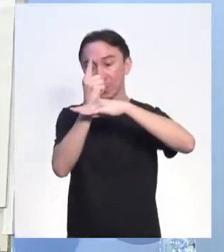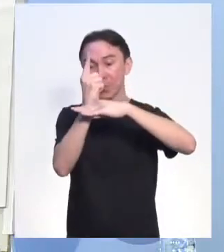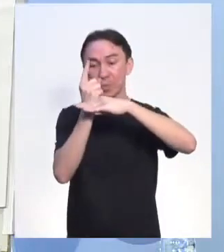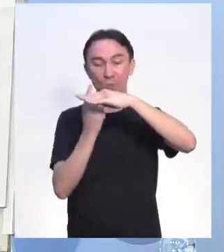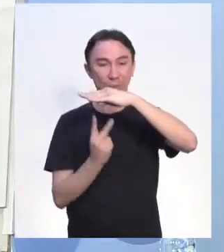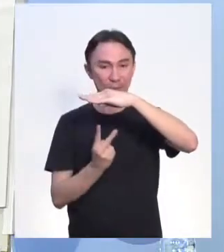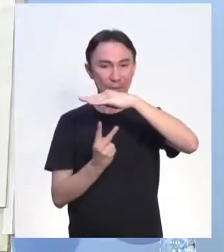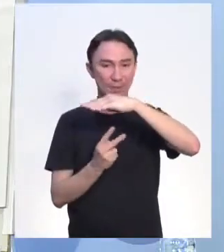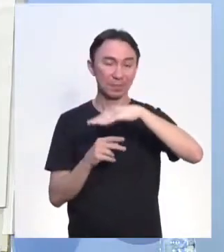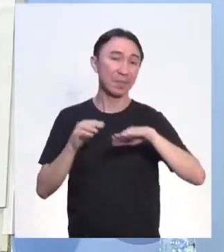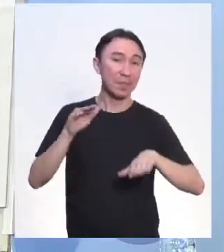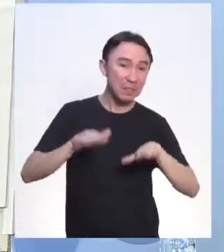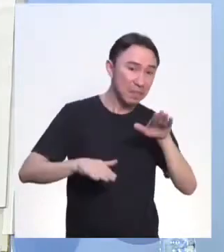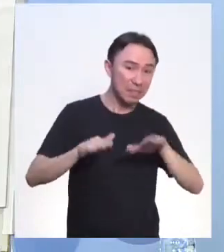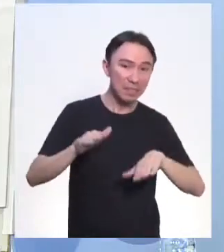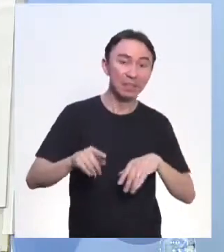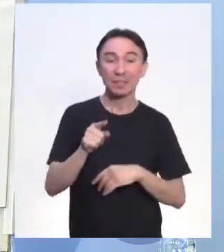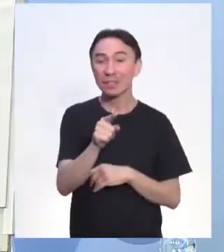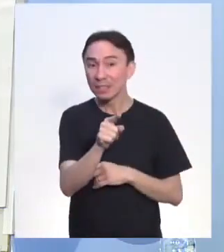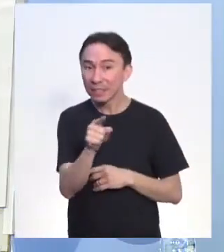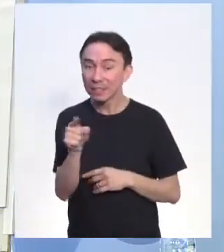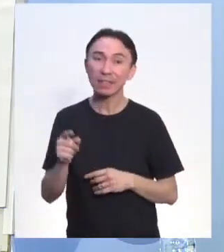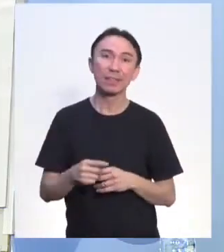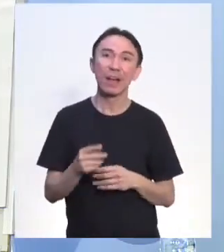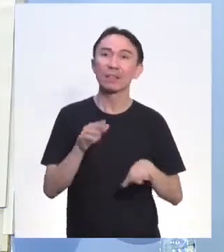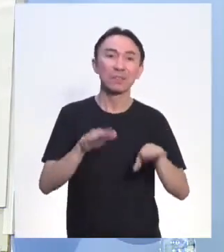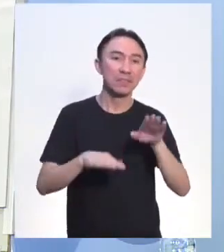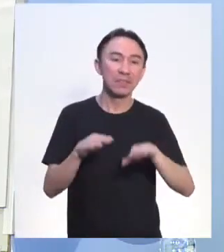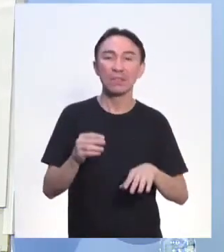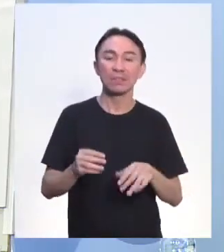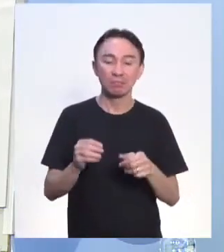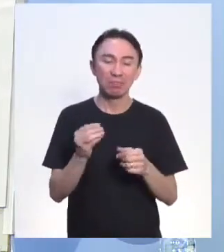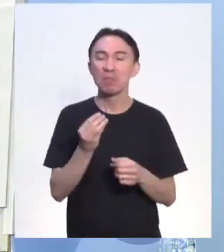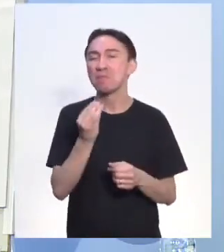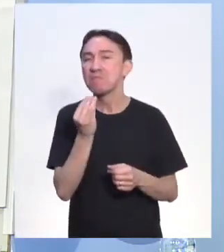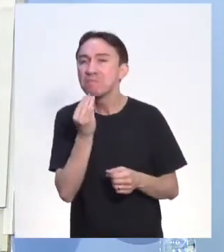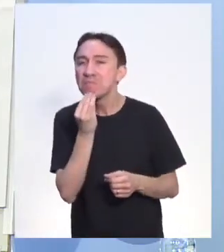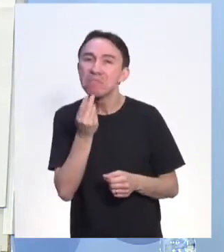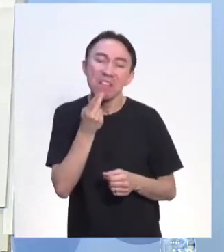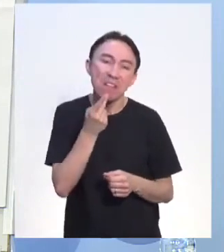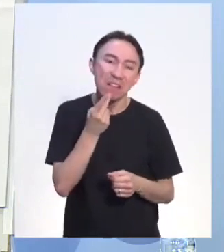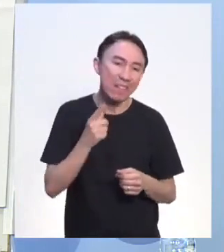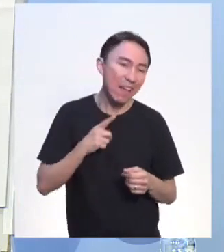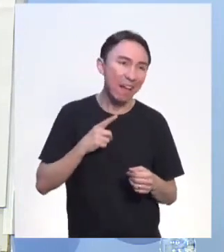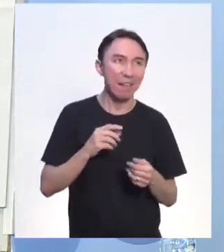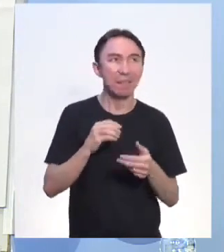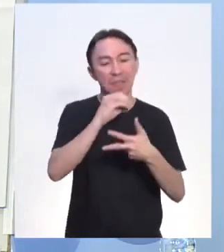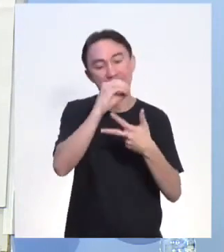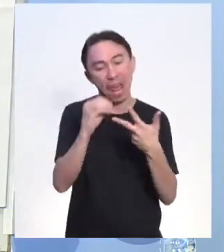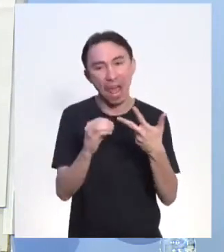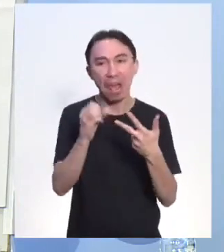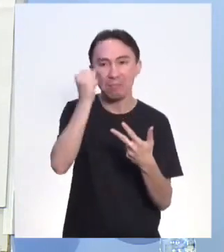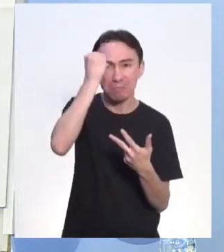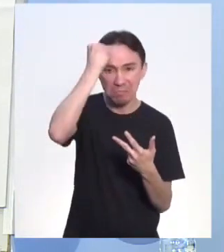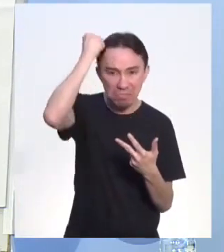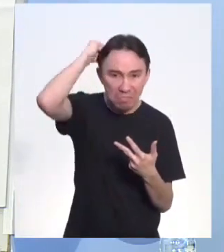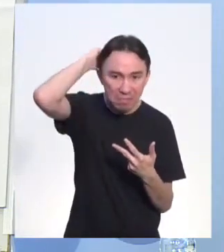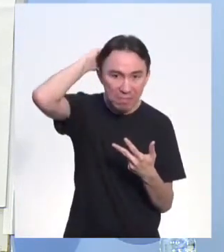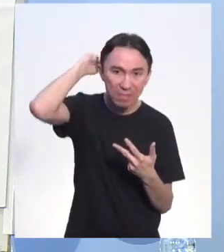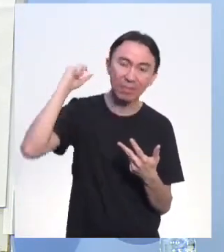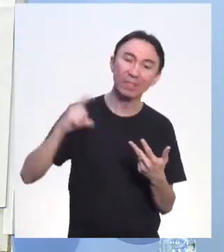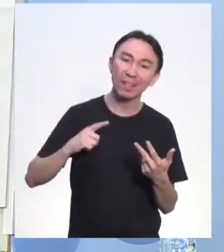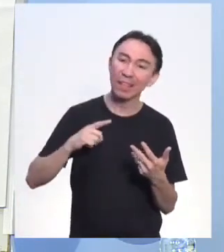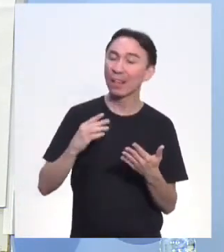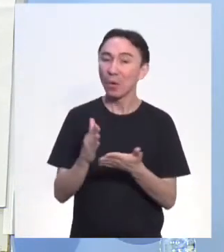fazem exercícios de probabilidade em vestibulares, Enem, coisas do tipo, você encontra alternativas que têm